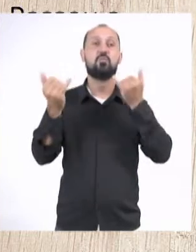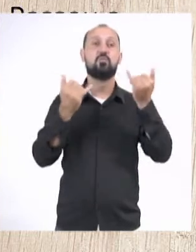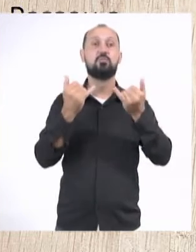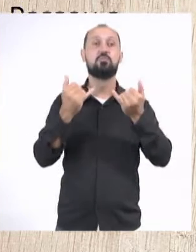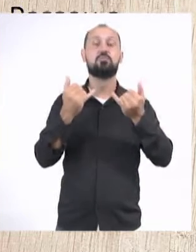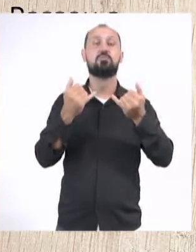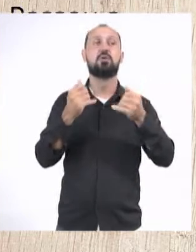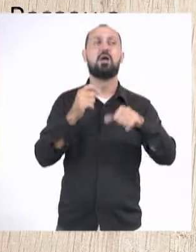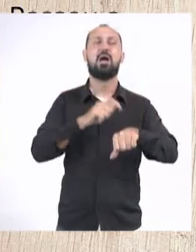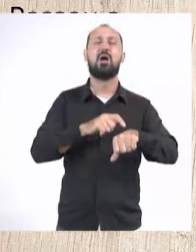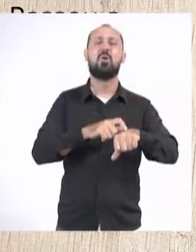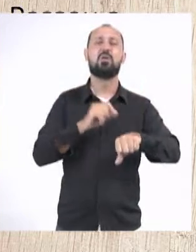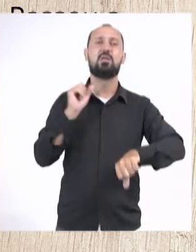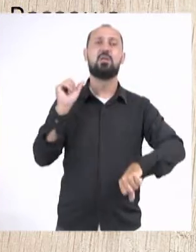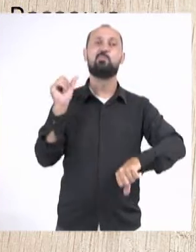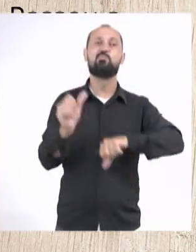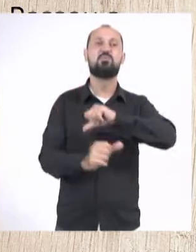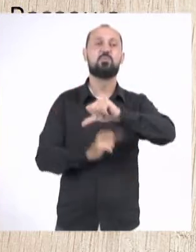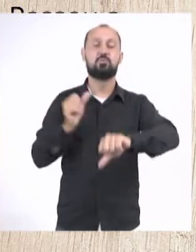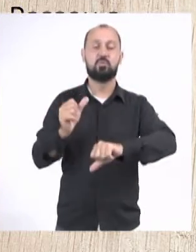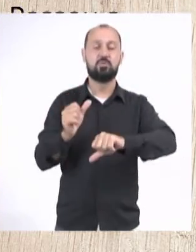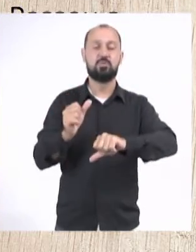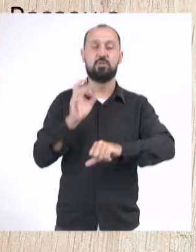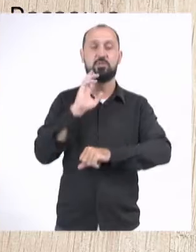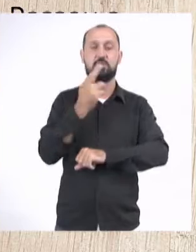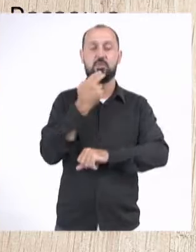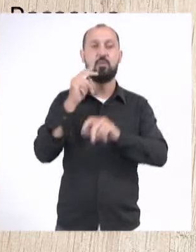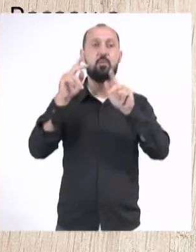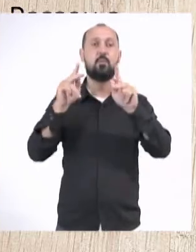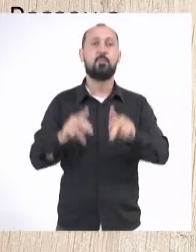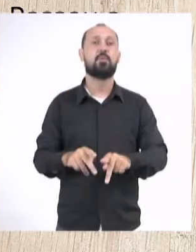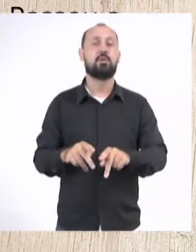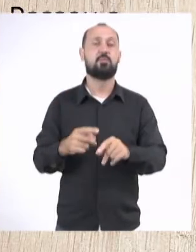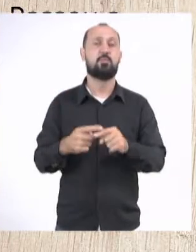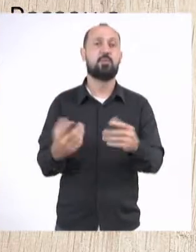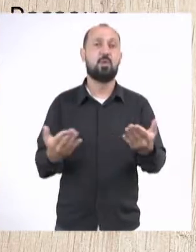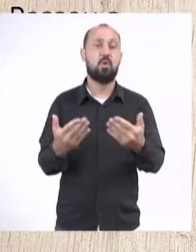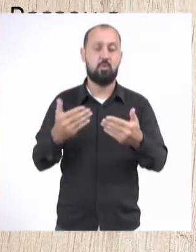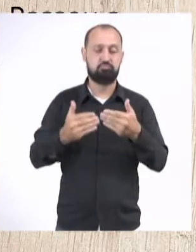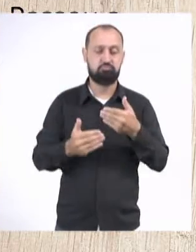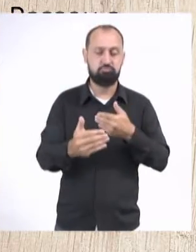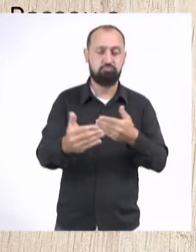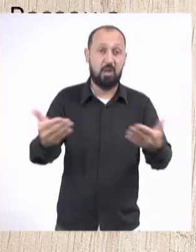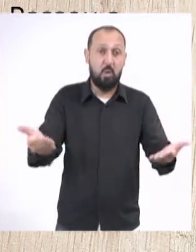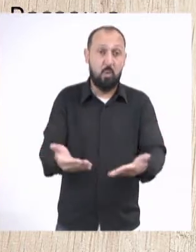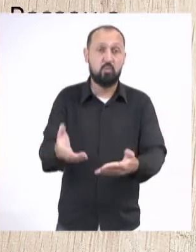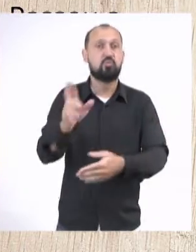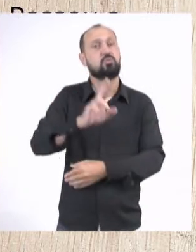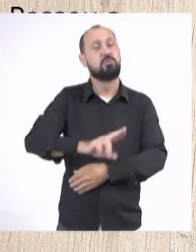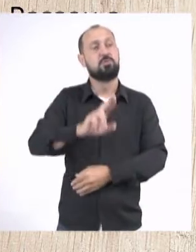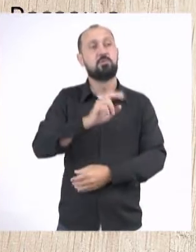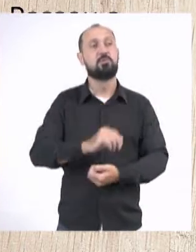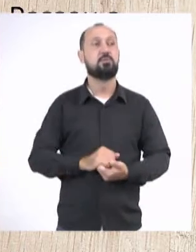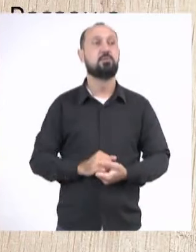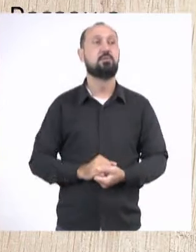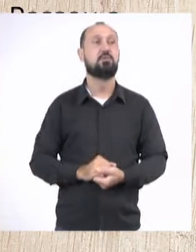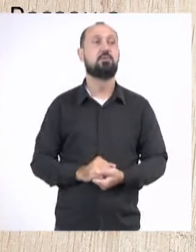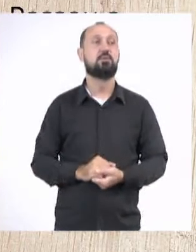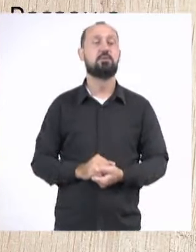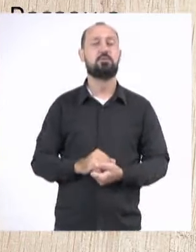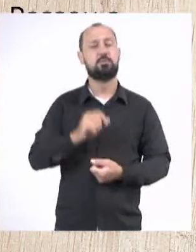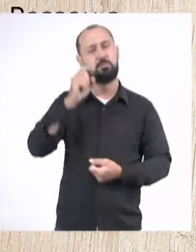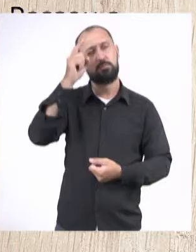é que ele passou a ser chamado Restaurante Popular, que é o nome que é utilizado até hoje. Ele